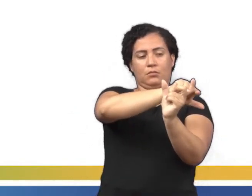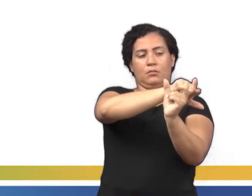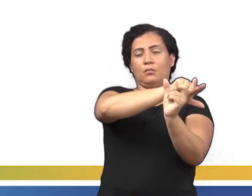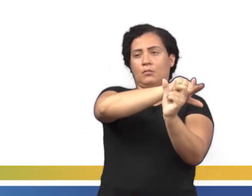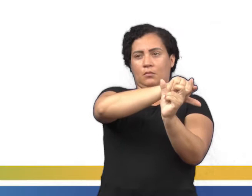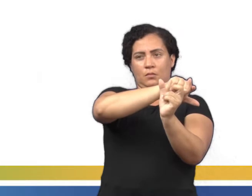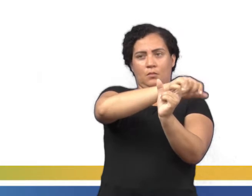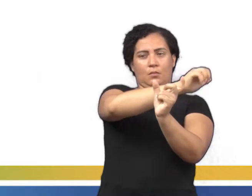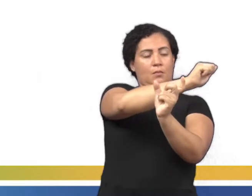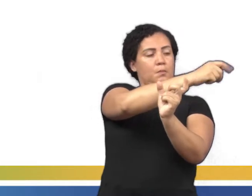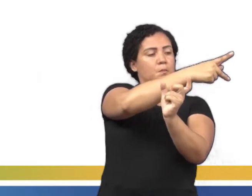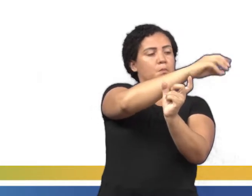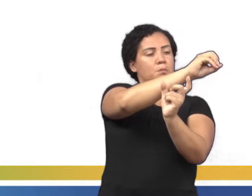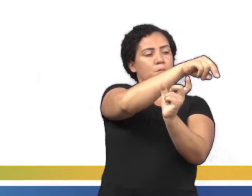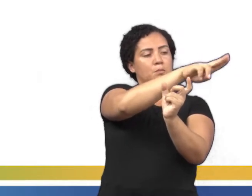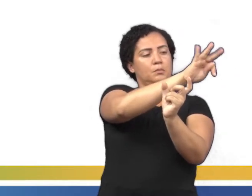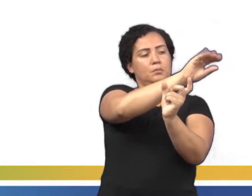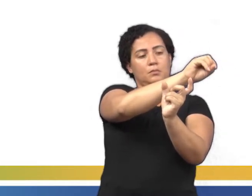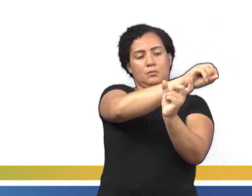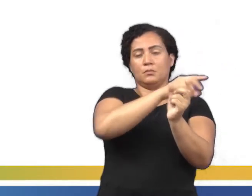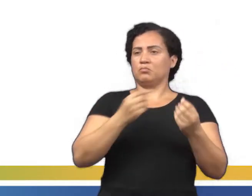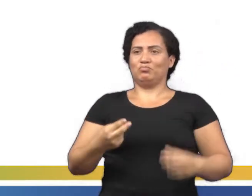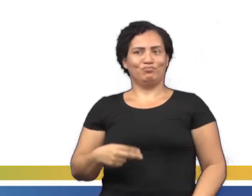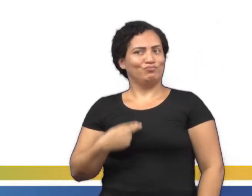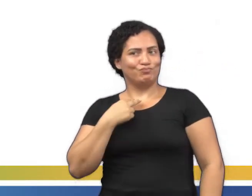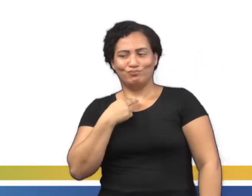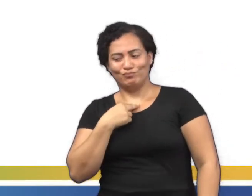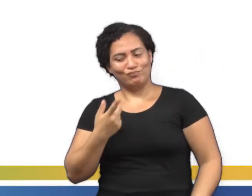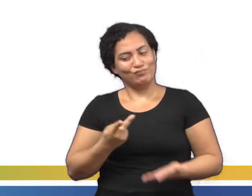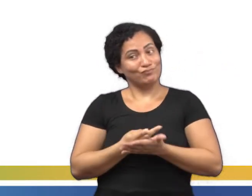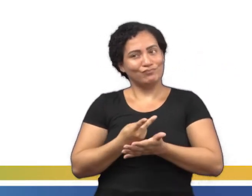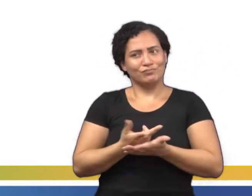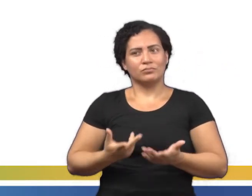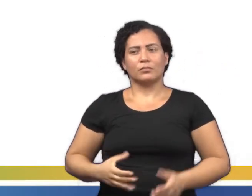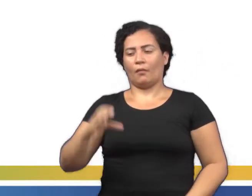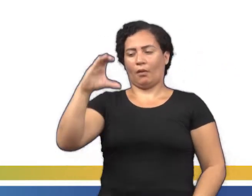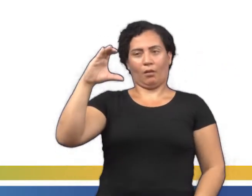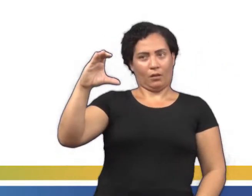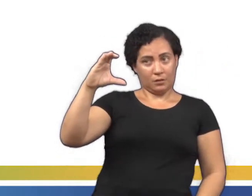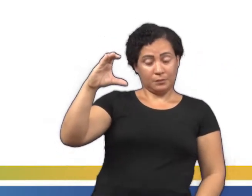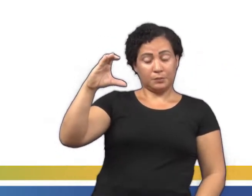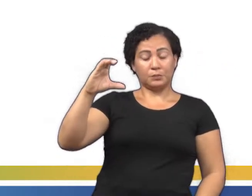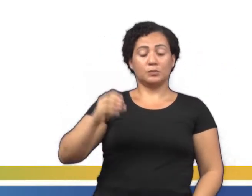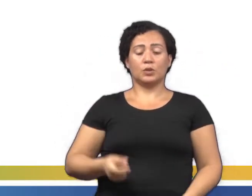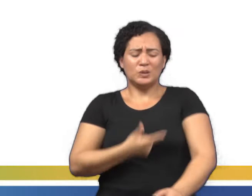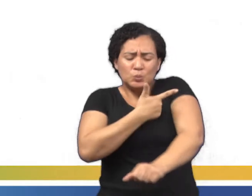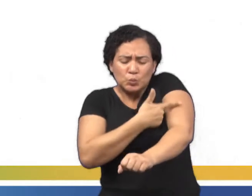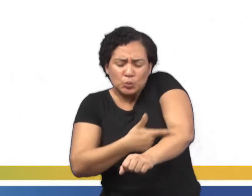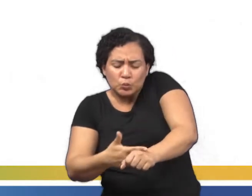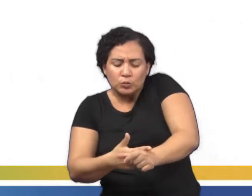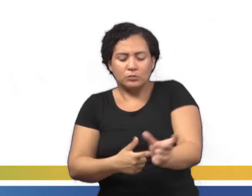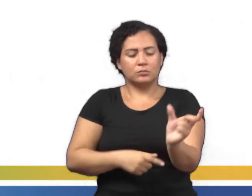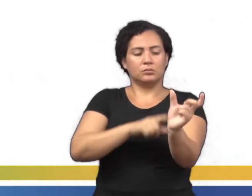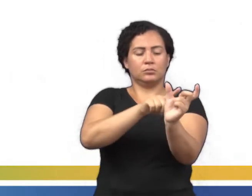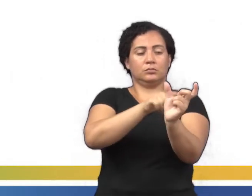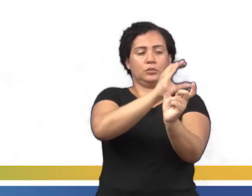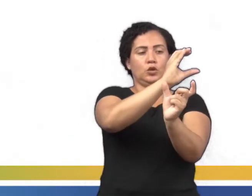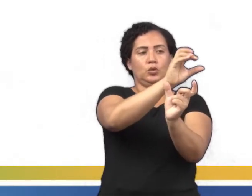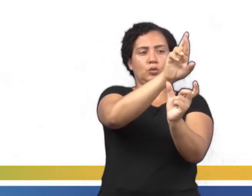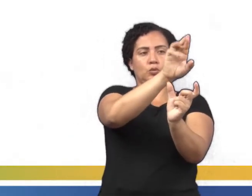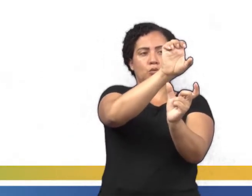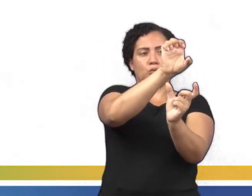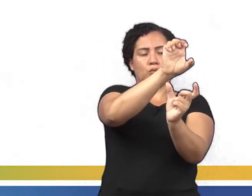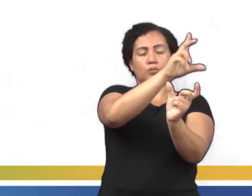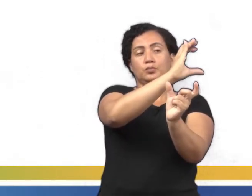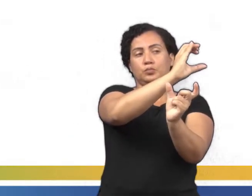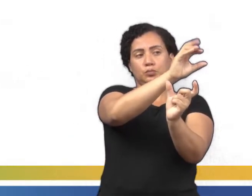no final. Então, também não pode ser. Palavra cruelmente. Como foi formada? Tenho cruel